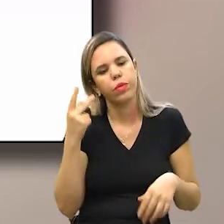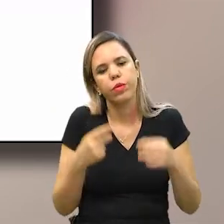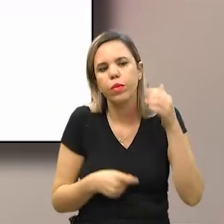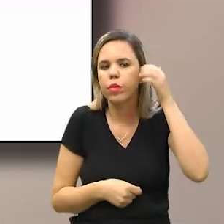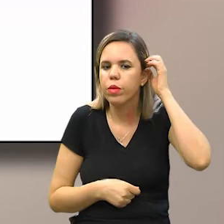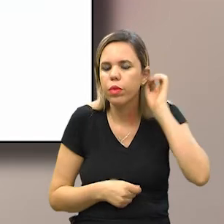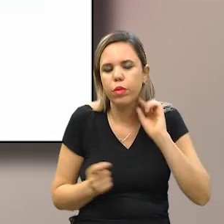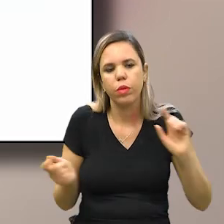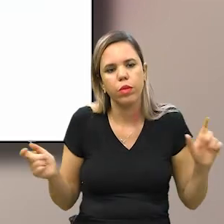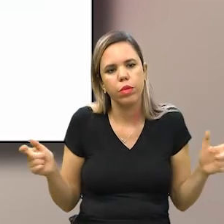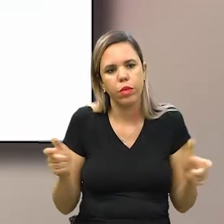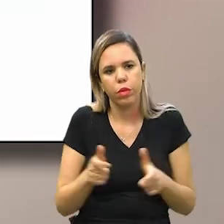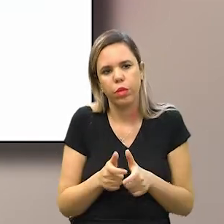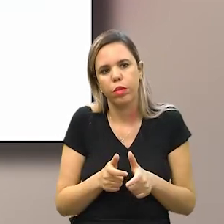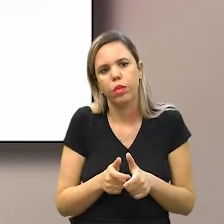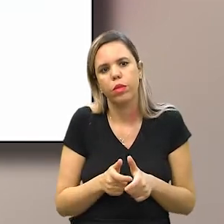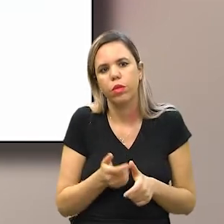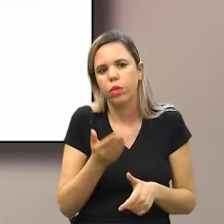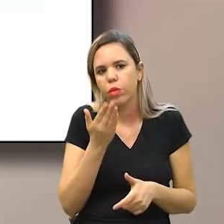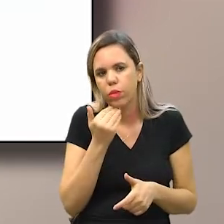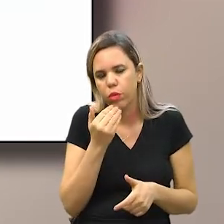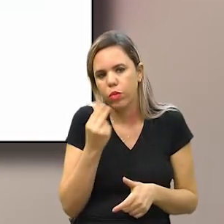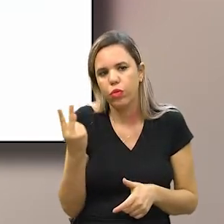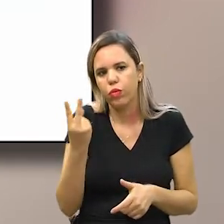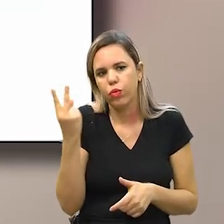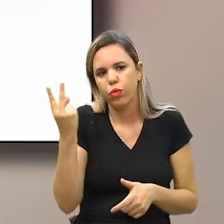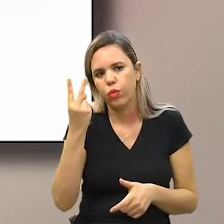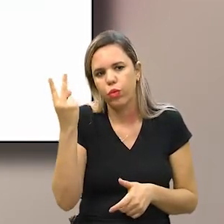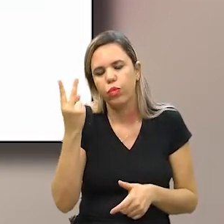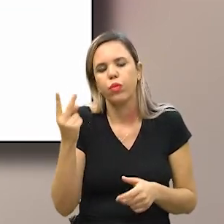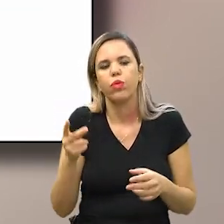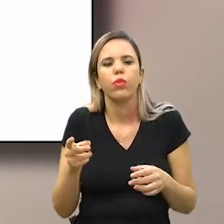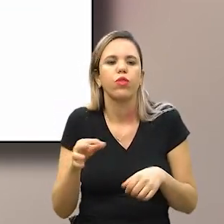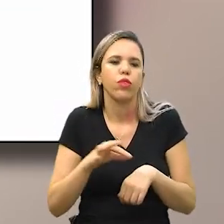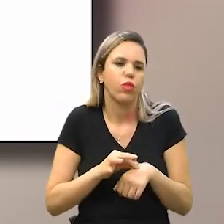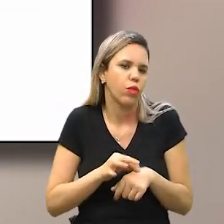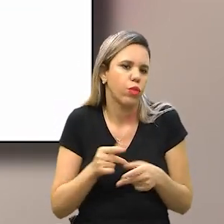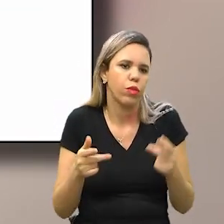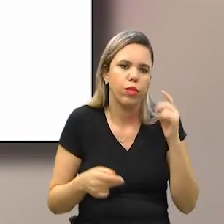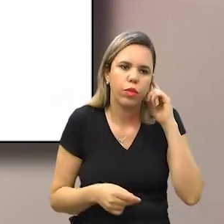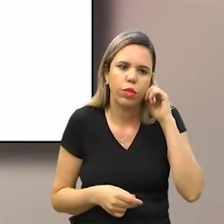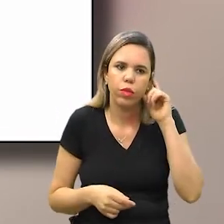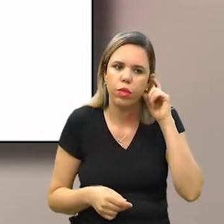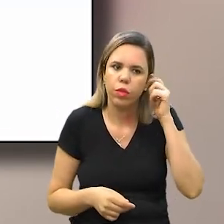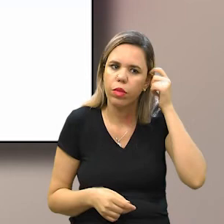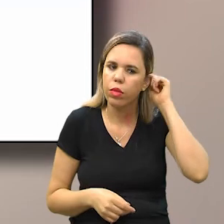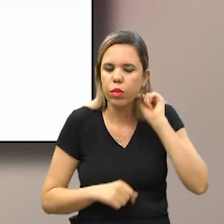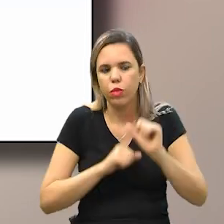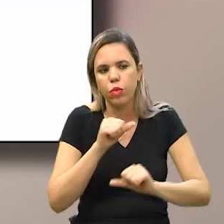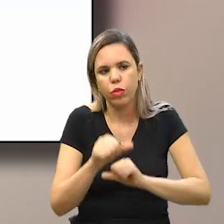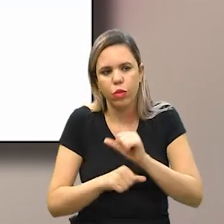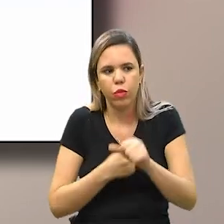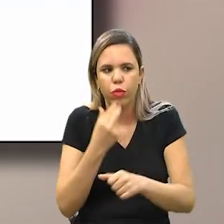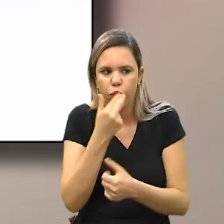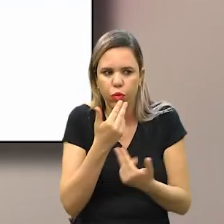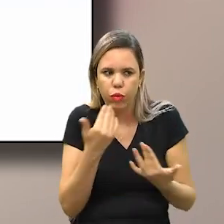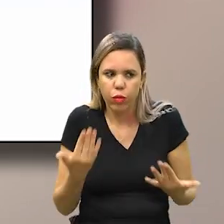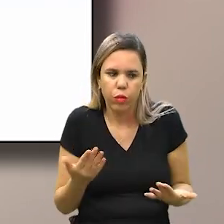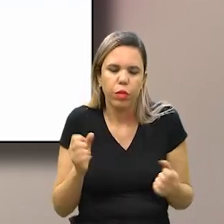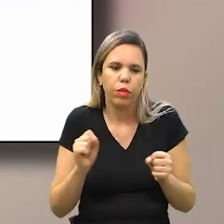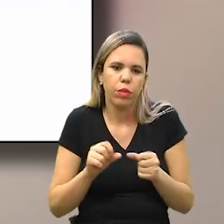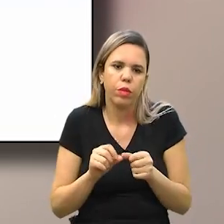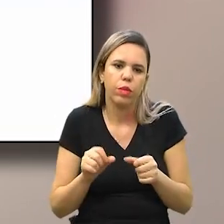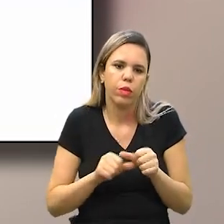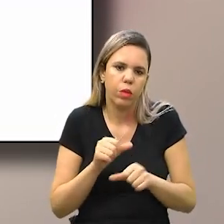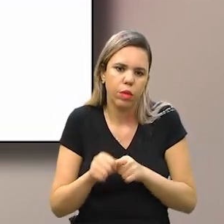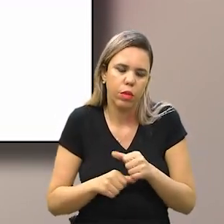idoso ele diminui a ingesta de vitamina, de proteína, e essa alteração nutricional